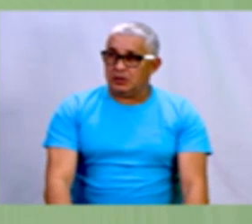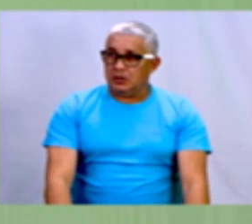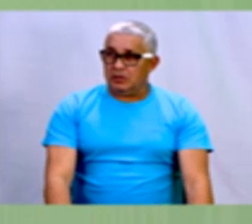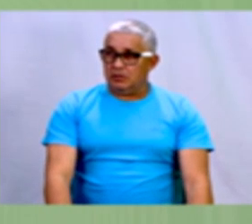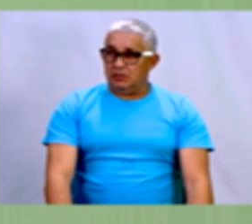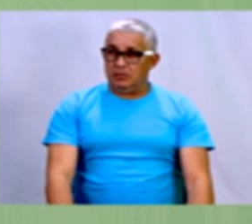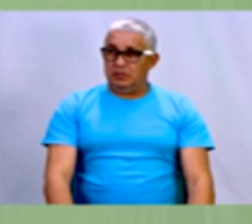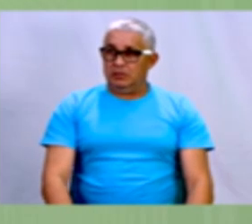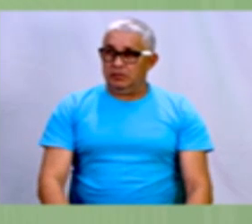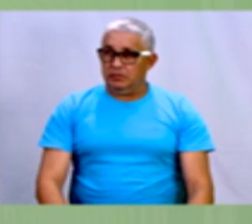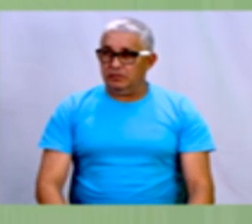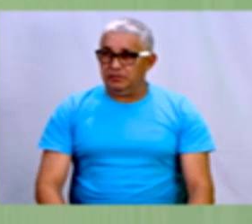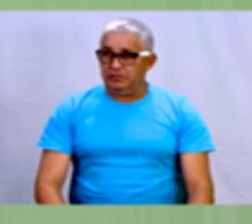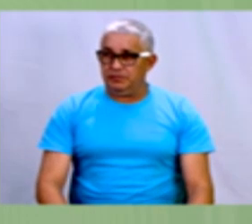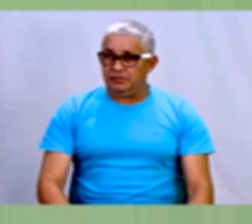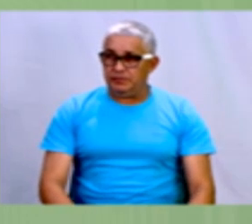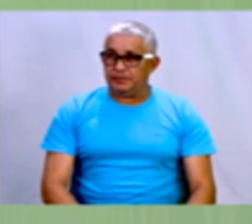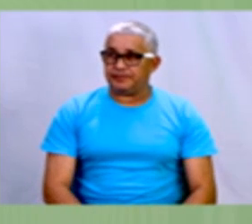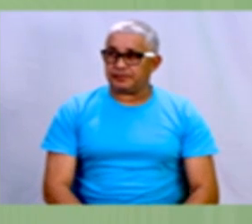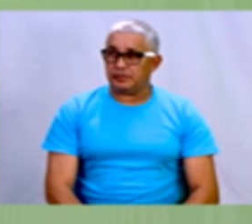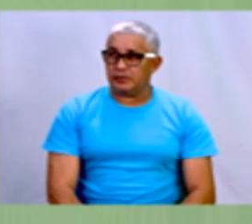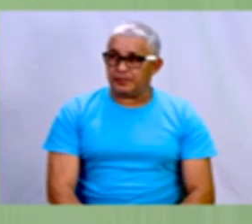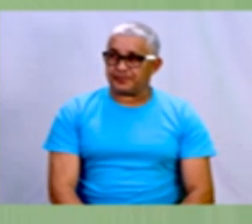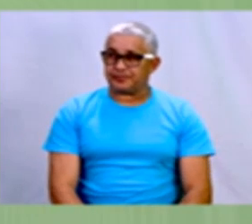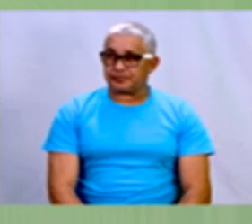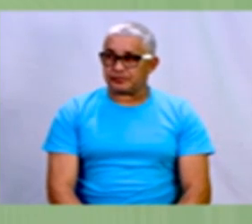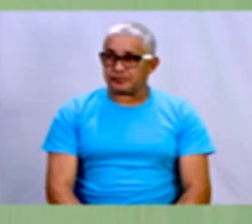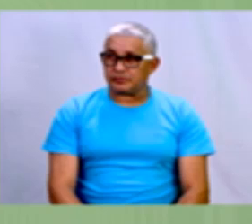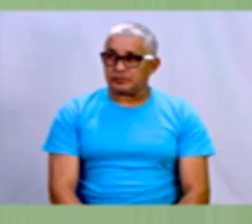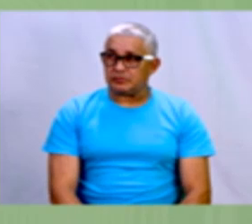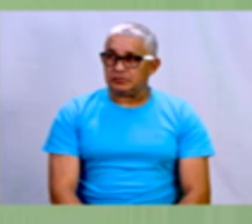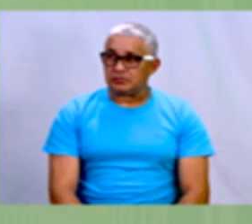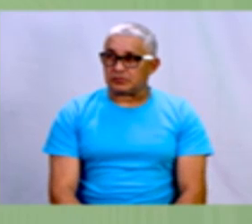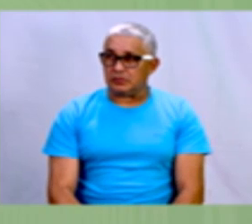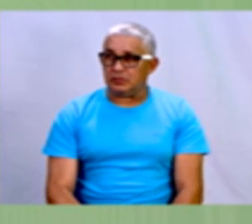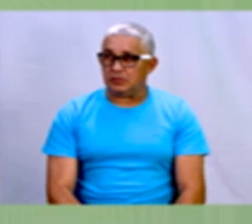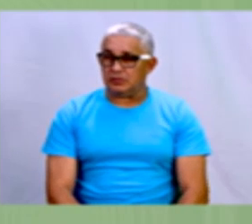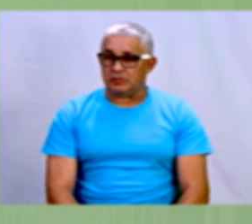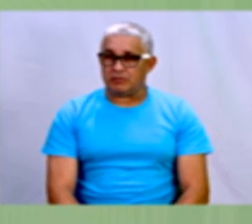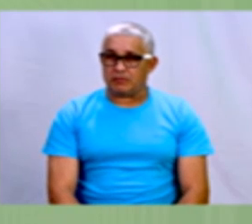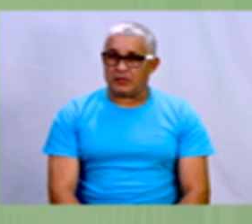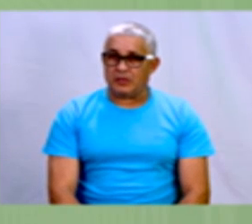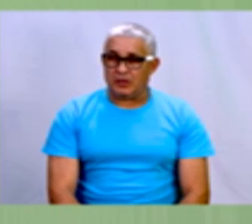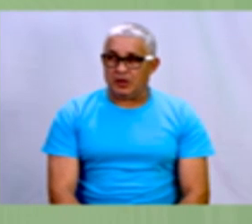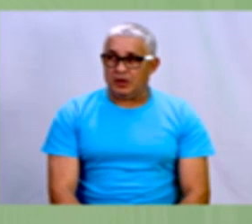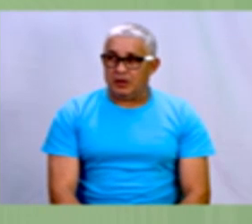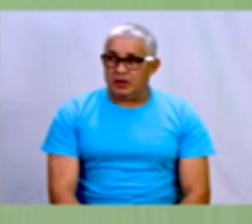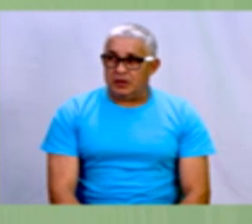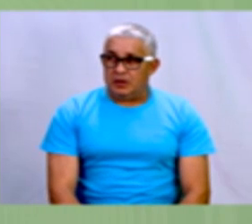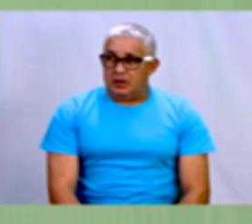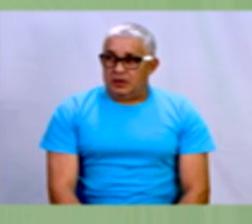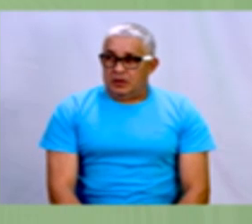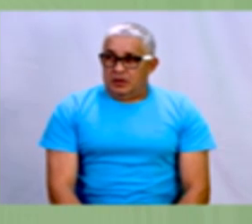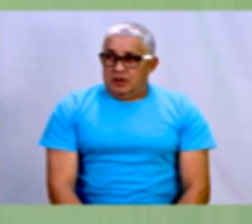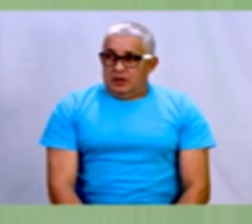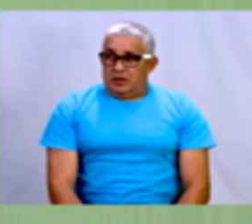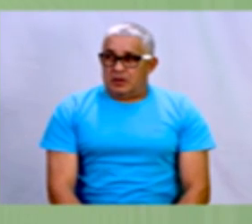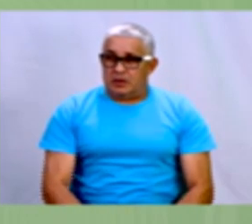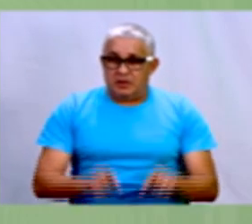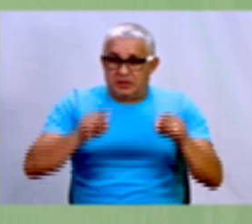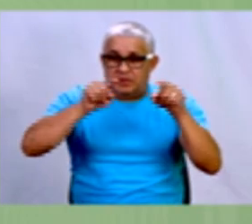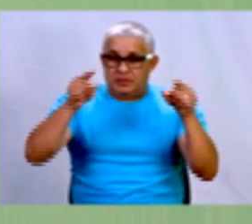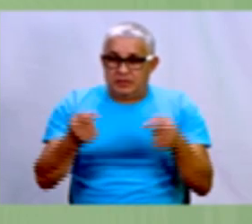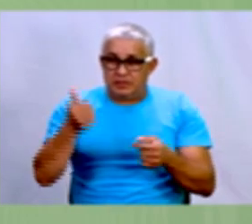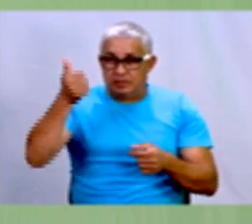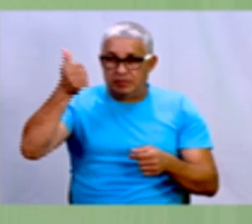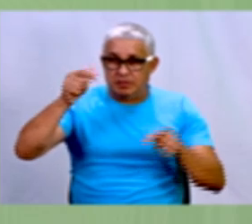são 30 parcelas, né? Vezes A, que é a amortização, que é 833,33. Vamos resolver o parênteses